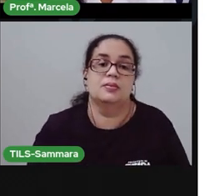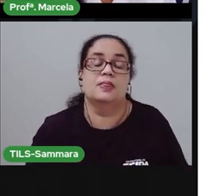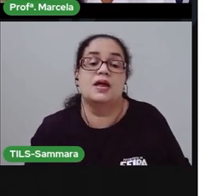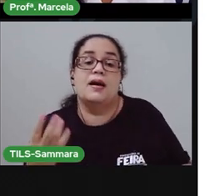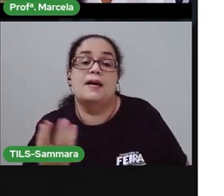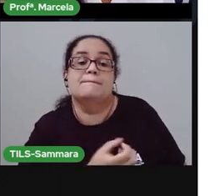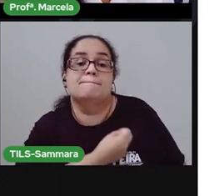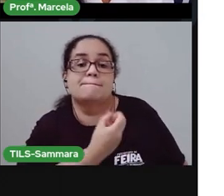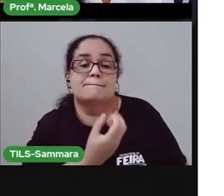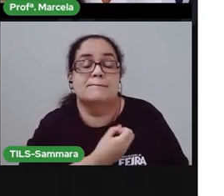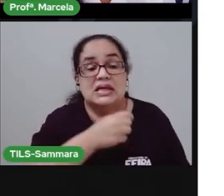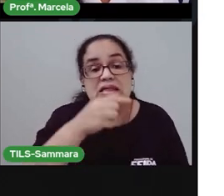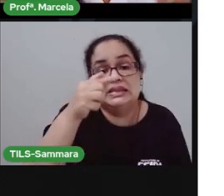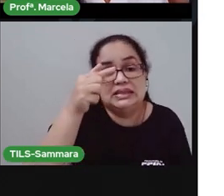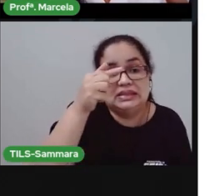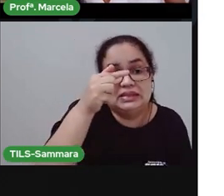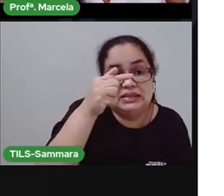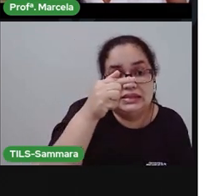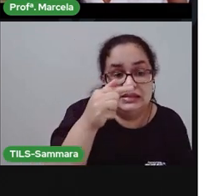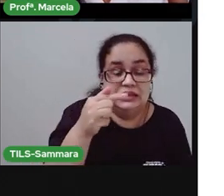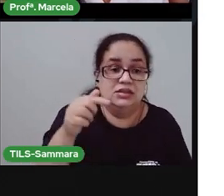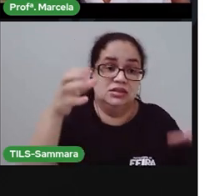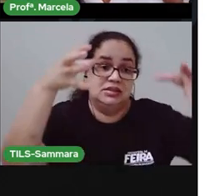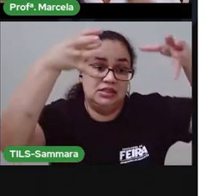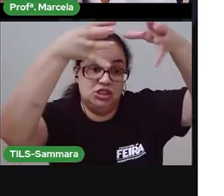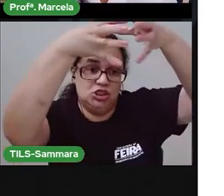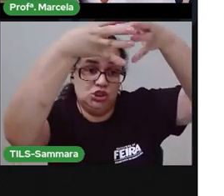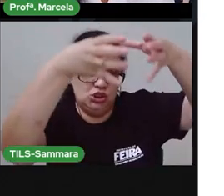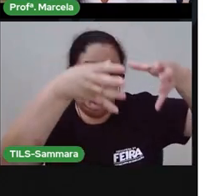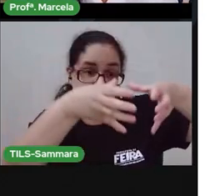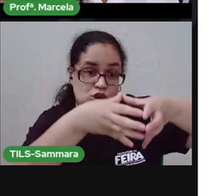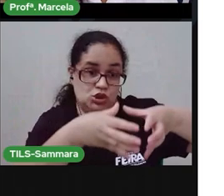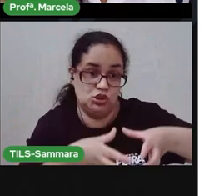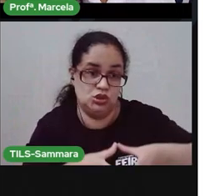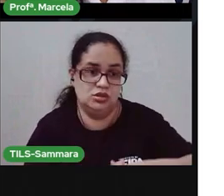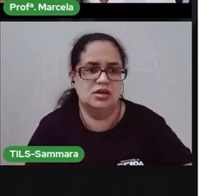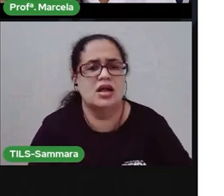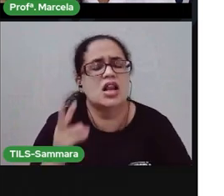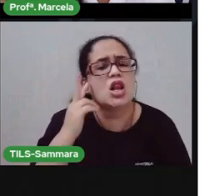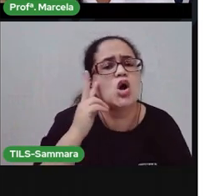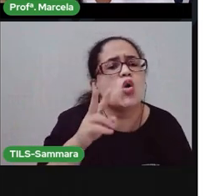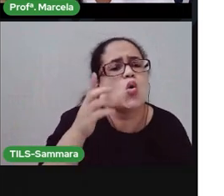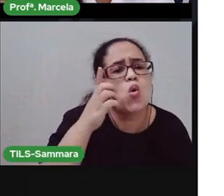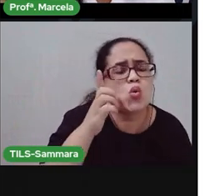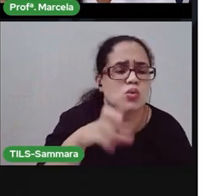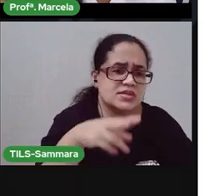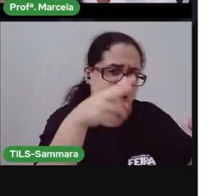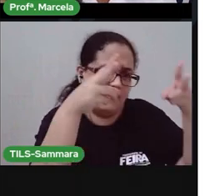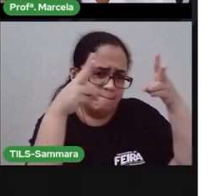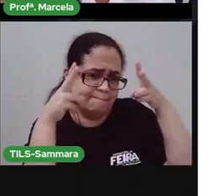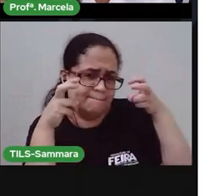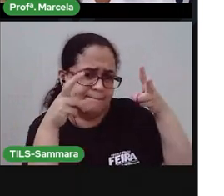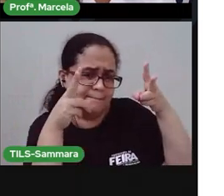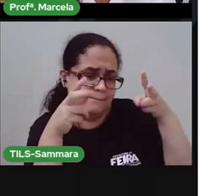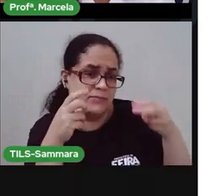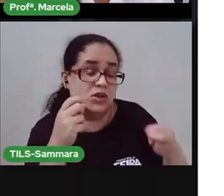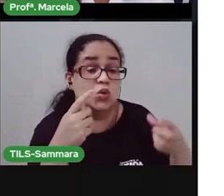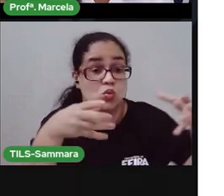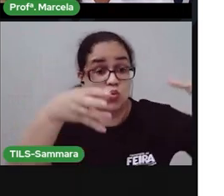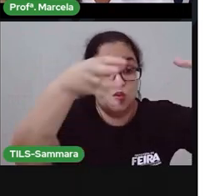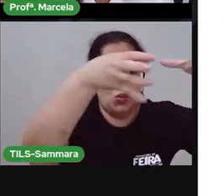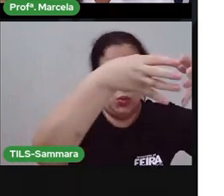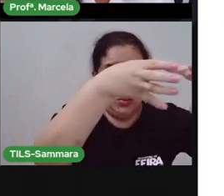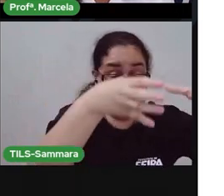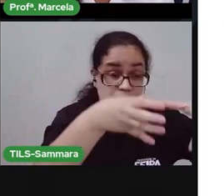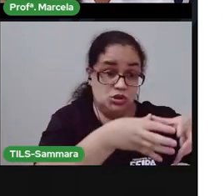Esse poema tem sete estrofes. Vocês conseguem perceber que entre uma estrofe